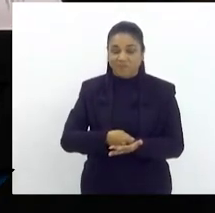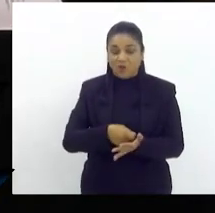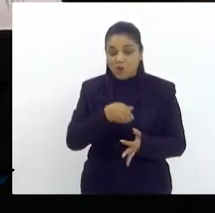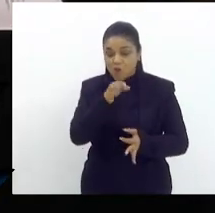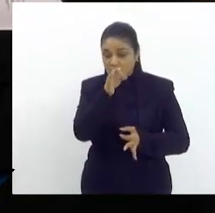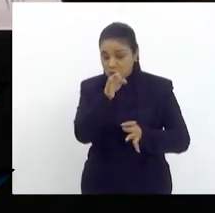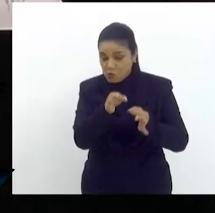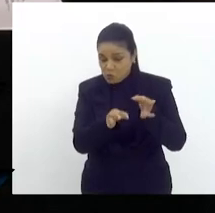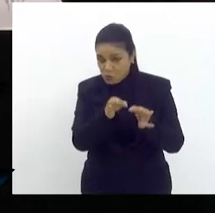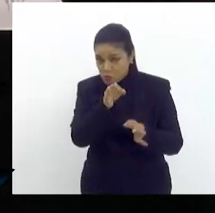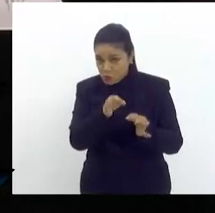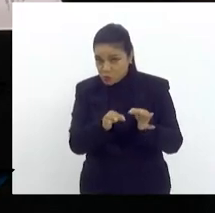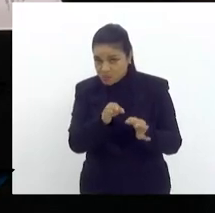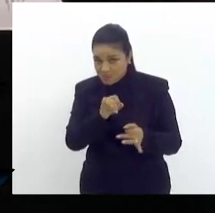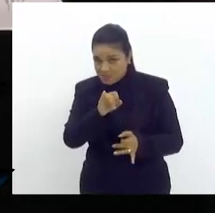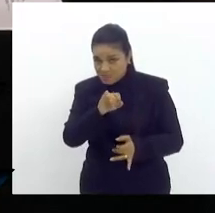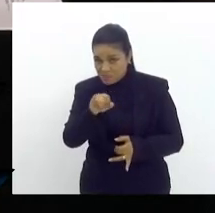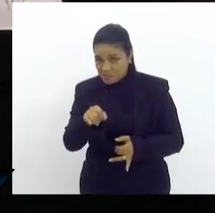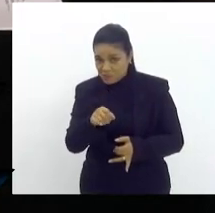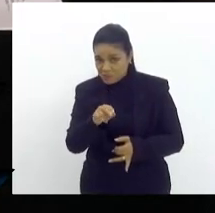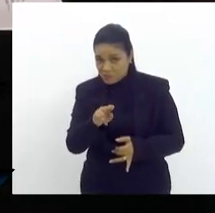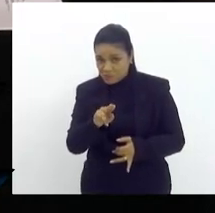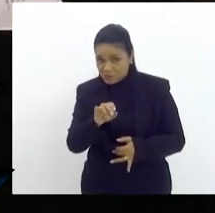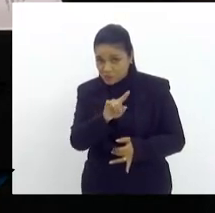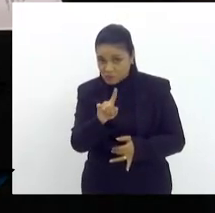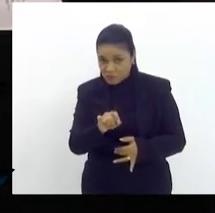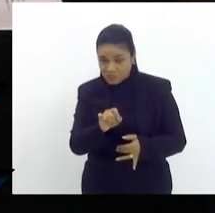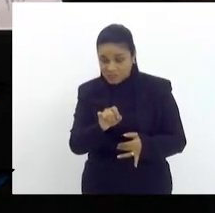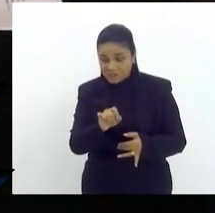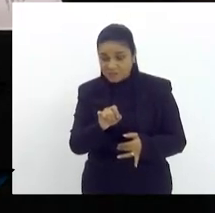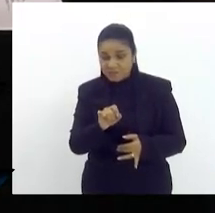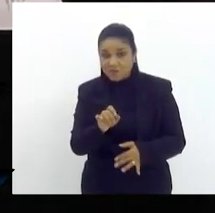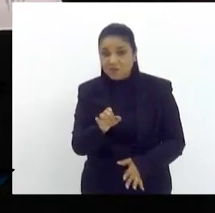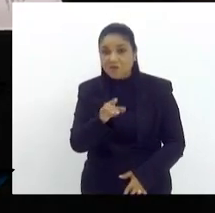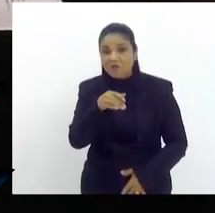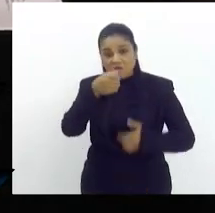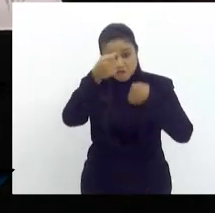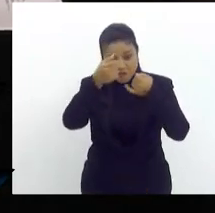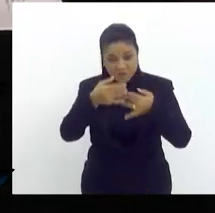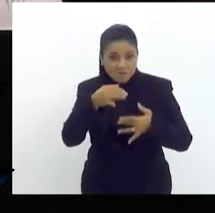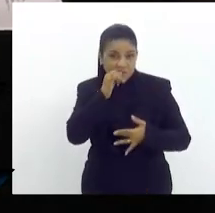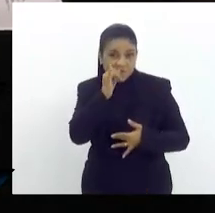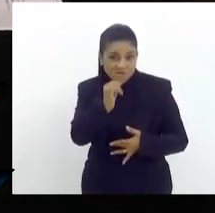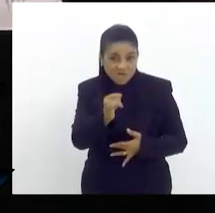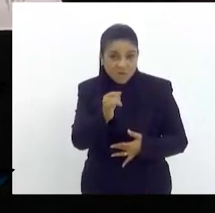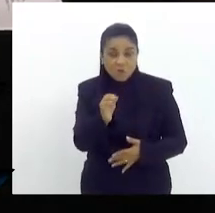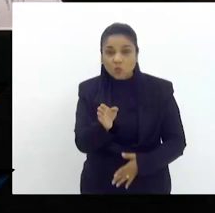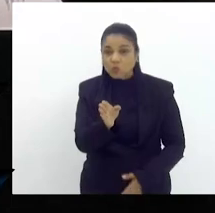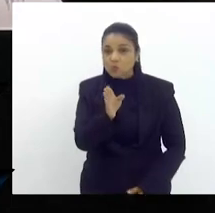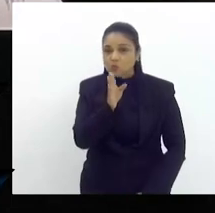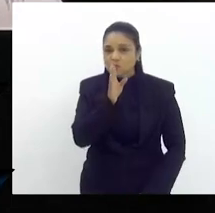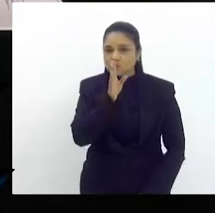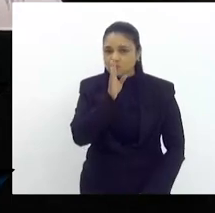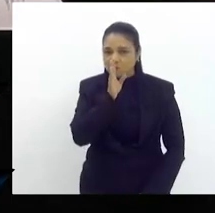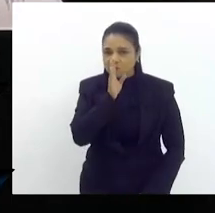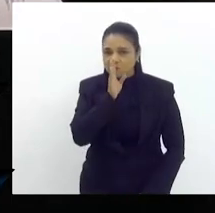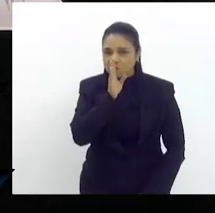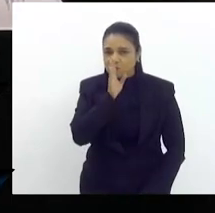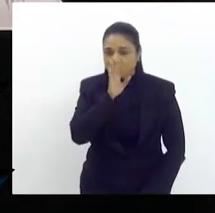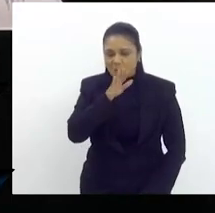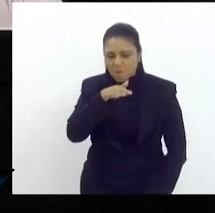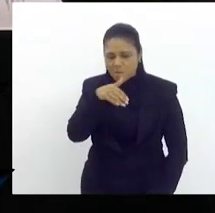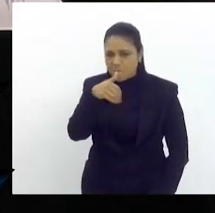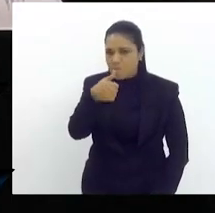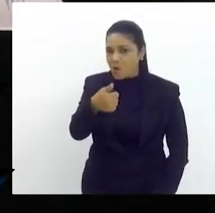lapidar o silêncio é o maior é o melhor amigo